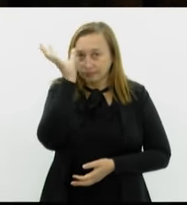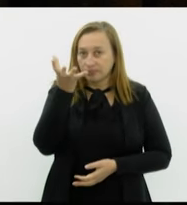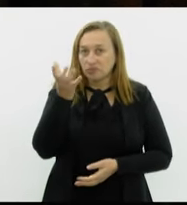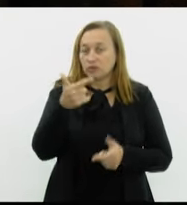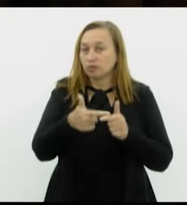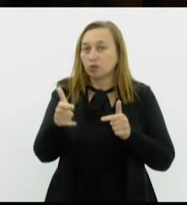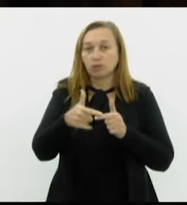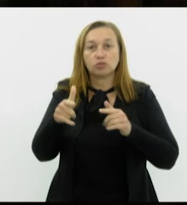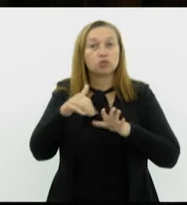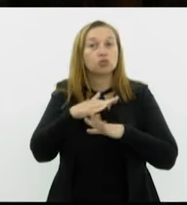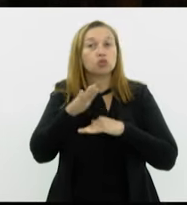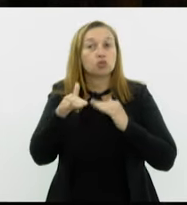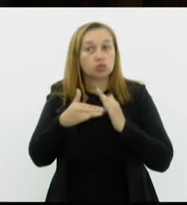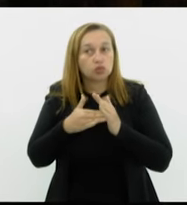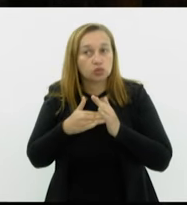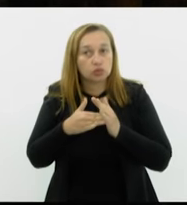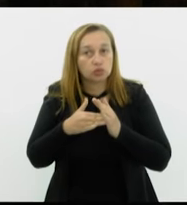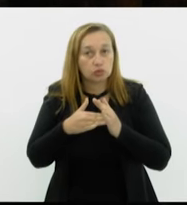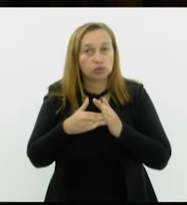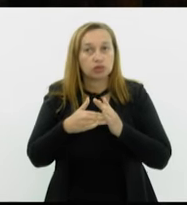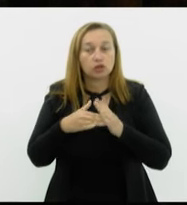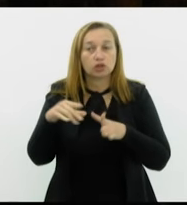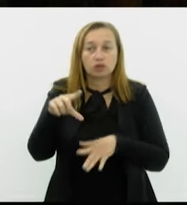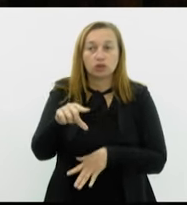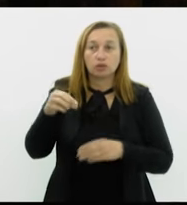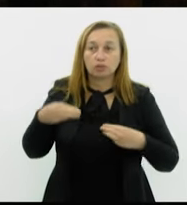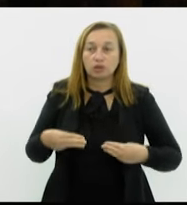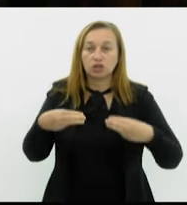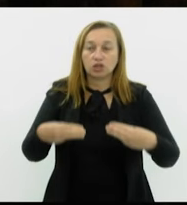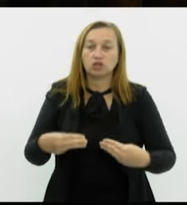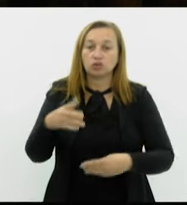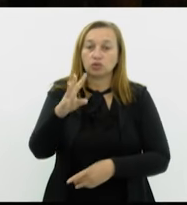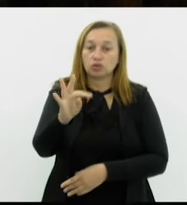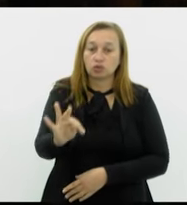problema, foi tomada pelo ministro Toffoli.